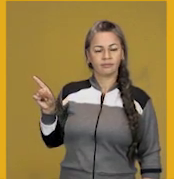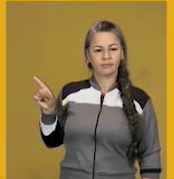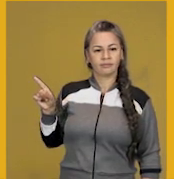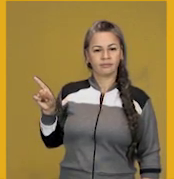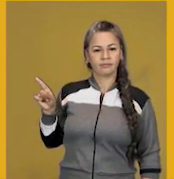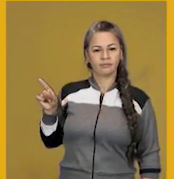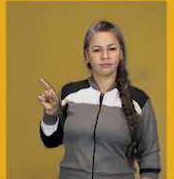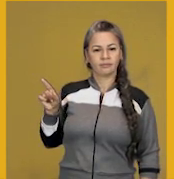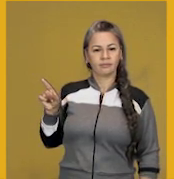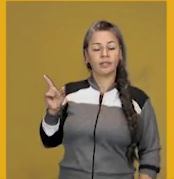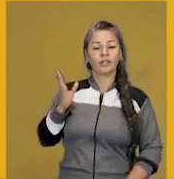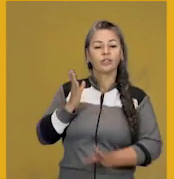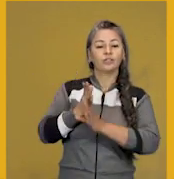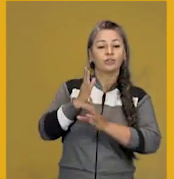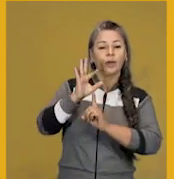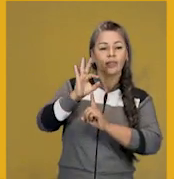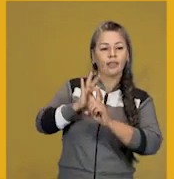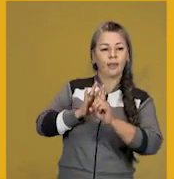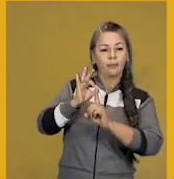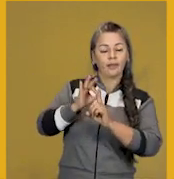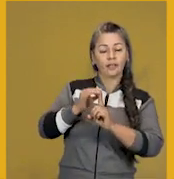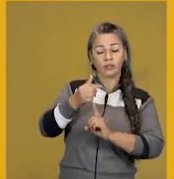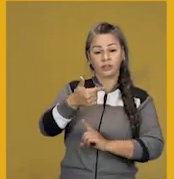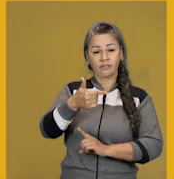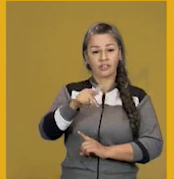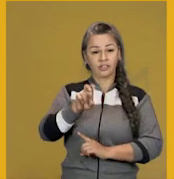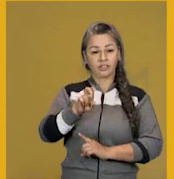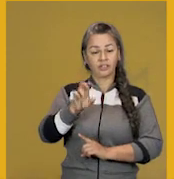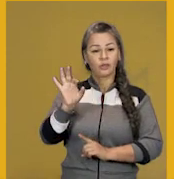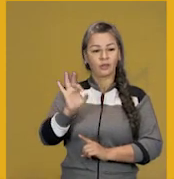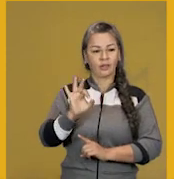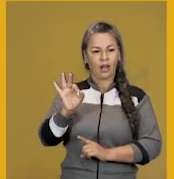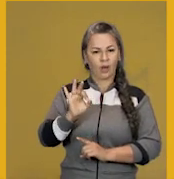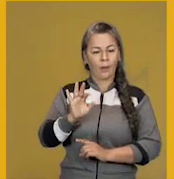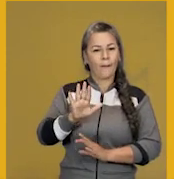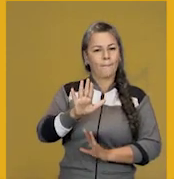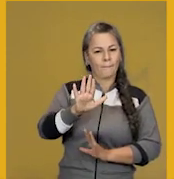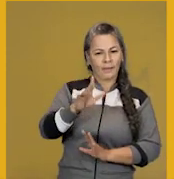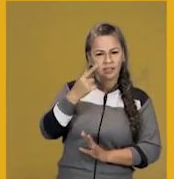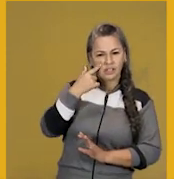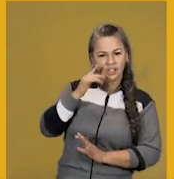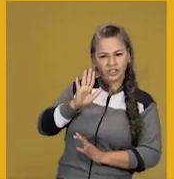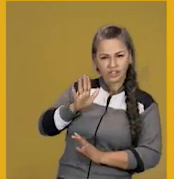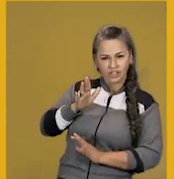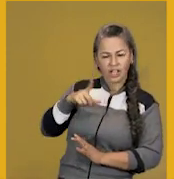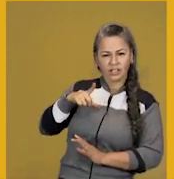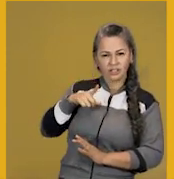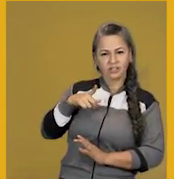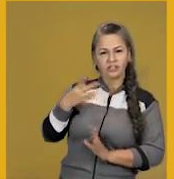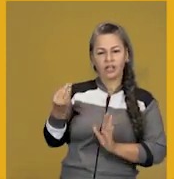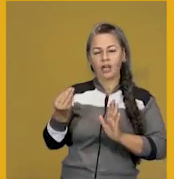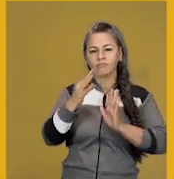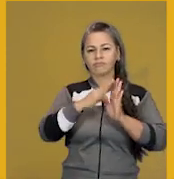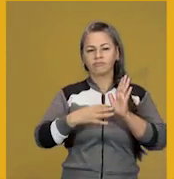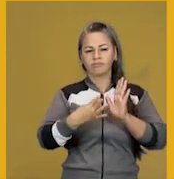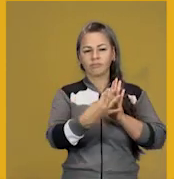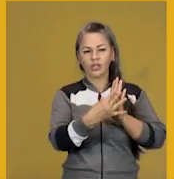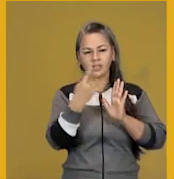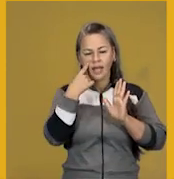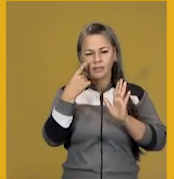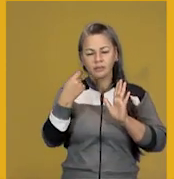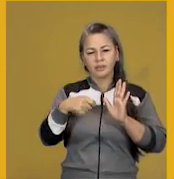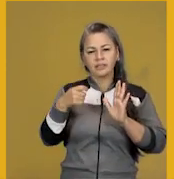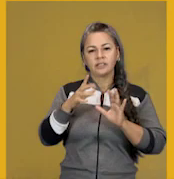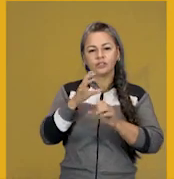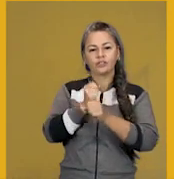temperatura, a variação foi de 25 graus Celsius. Como ele tinha dado uma temperatura inicial de 20, basta somar